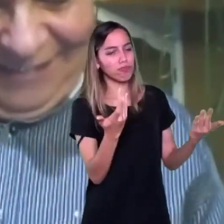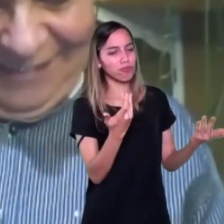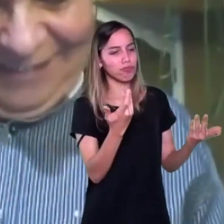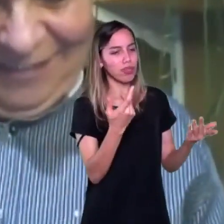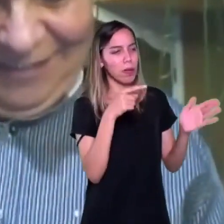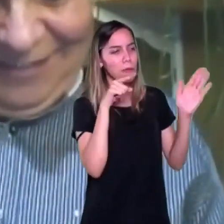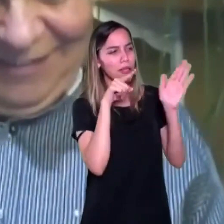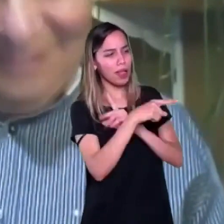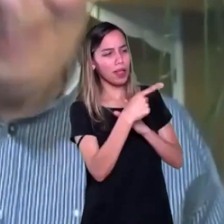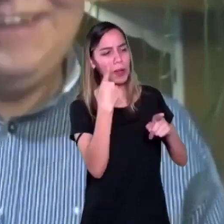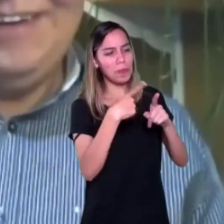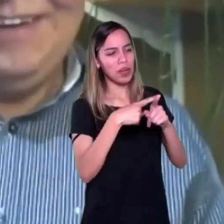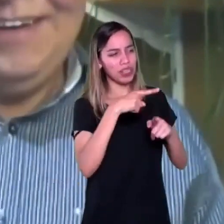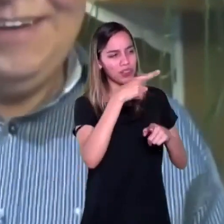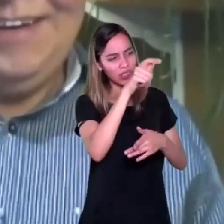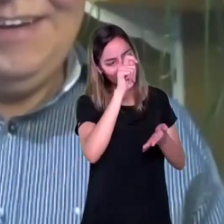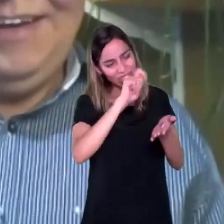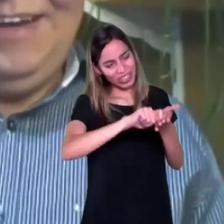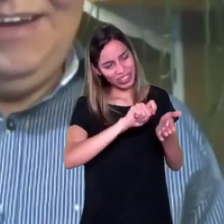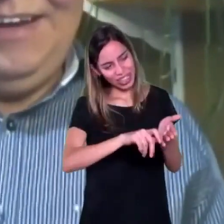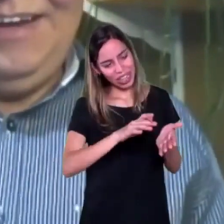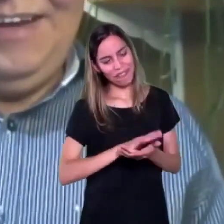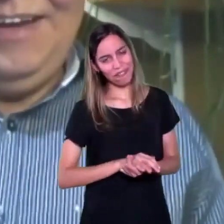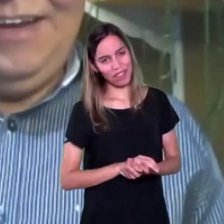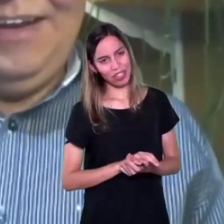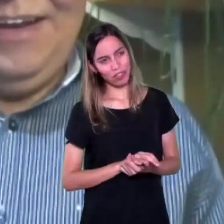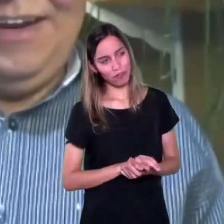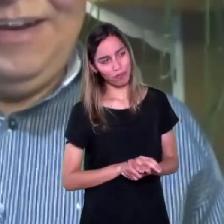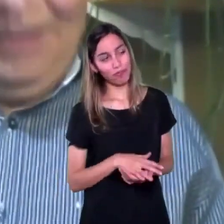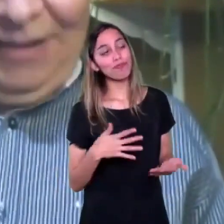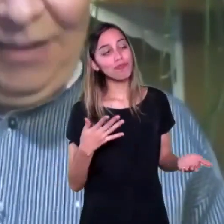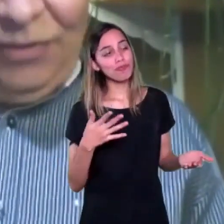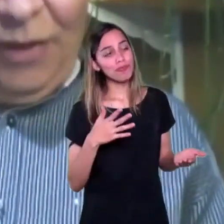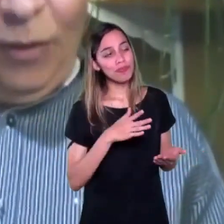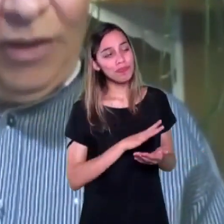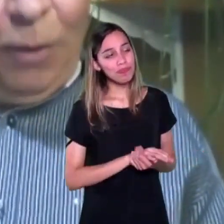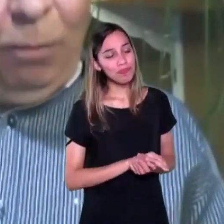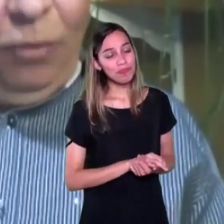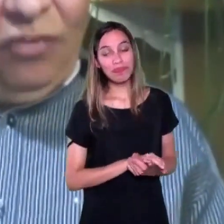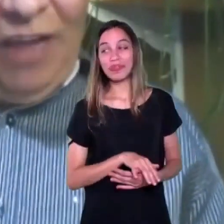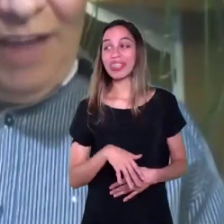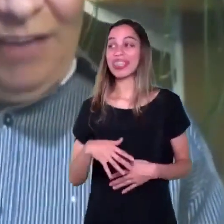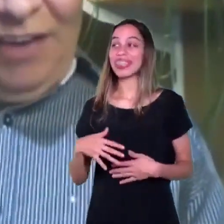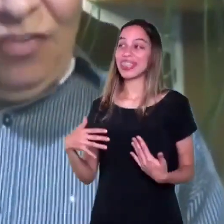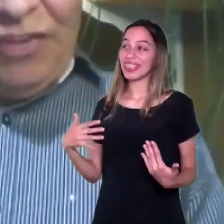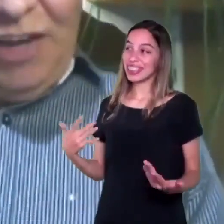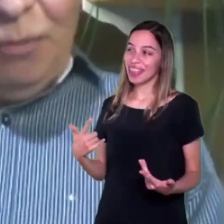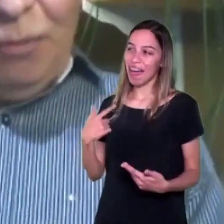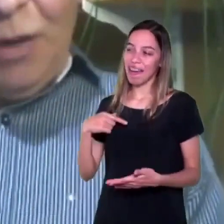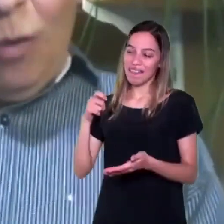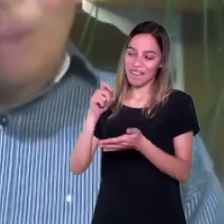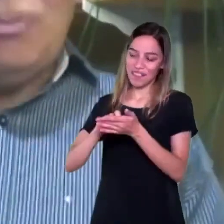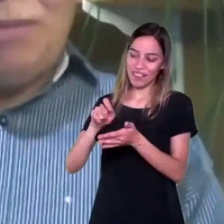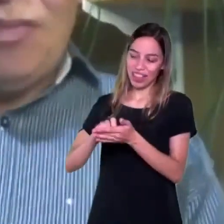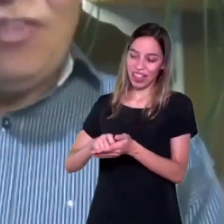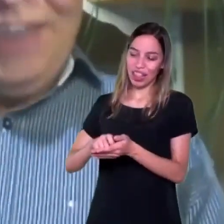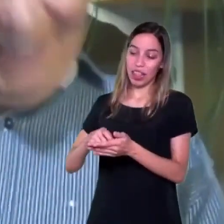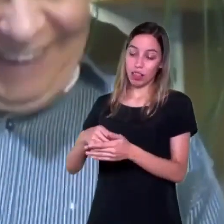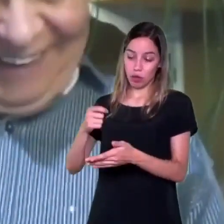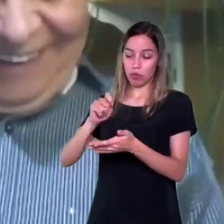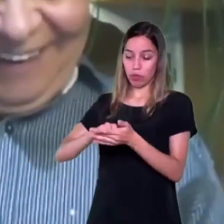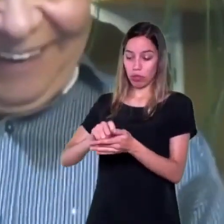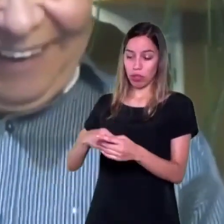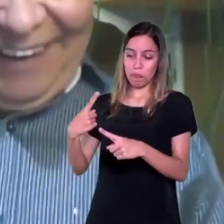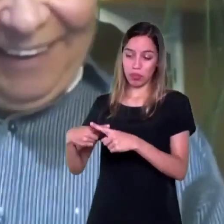que você escreve, Silvio Bernardes? Então, aí eu pus lá, né? Escrevo porque gosto de